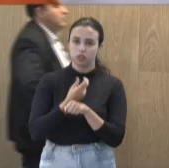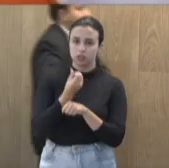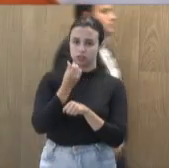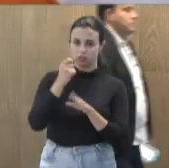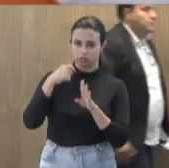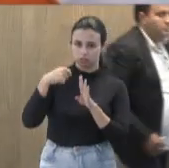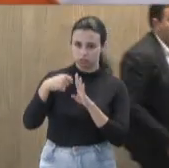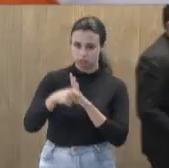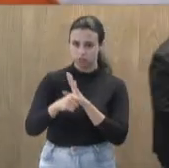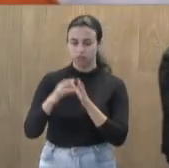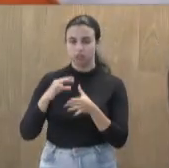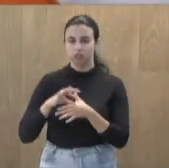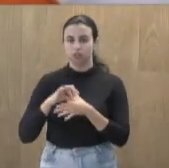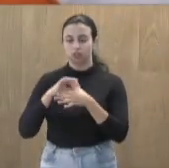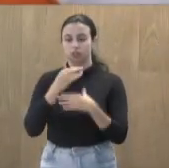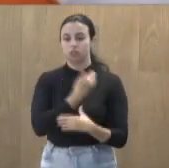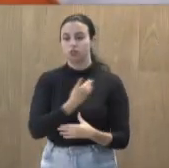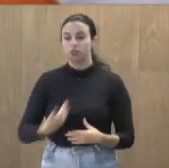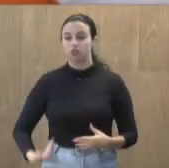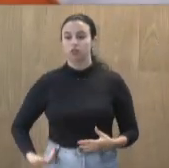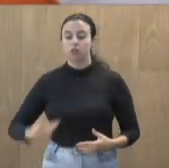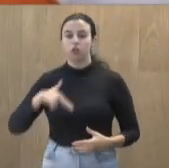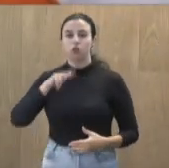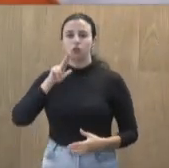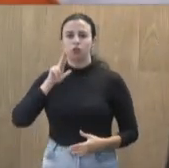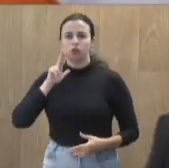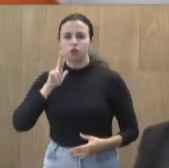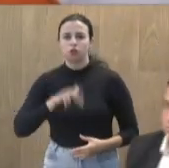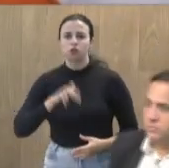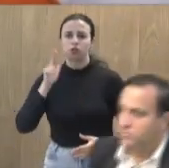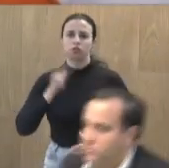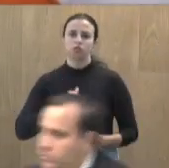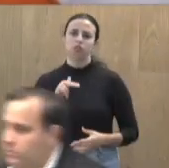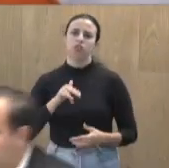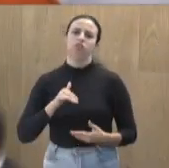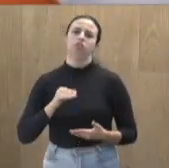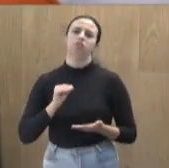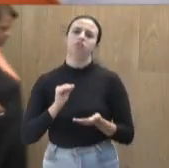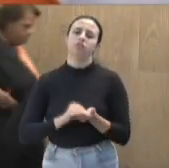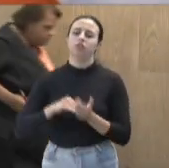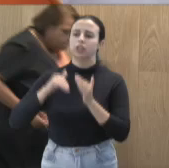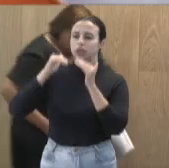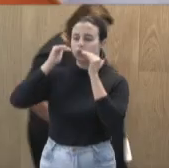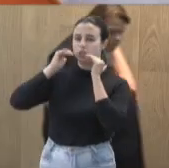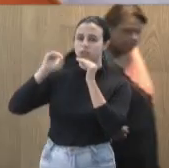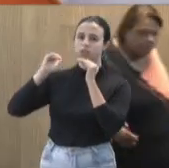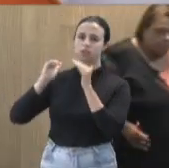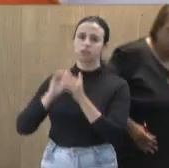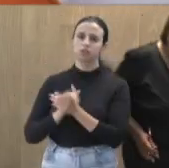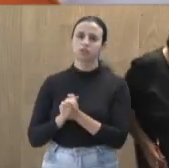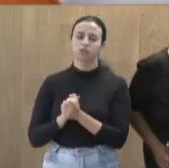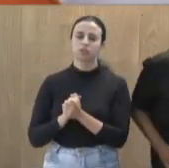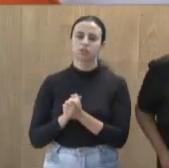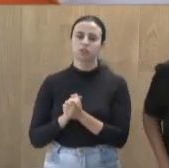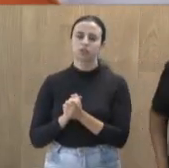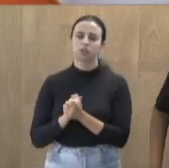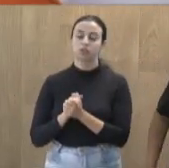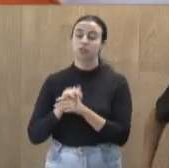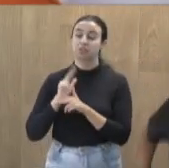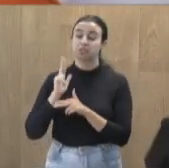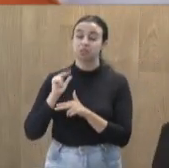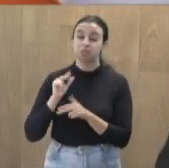governo, eu nunca desrespeitei um relator. Nunca desrespeitei um